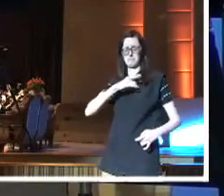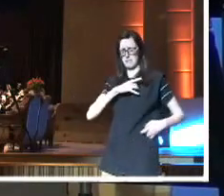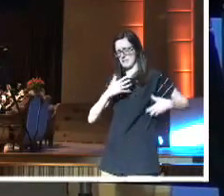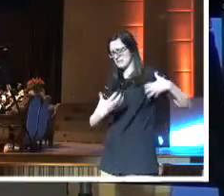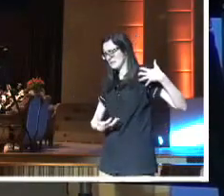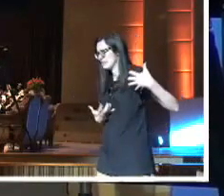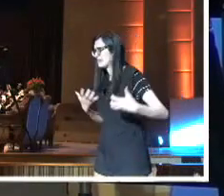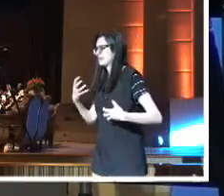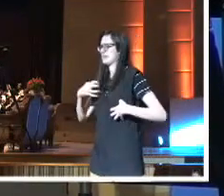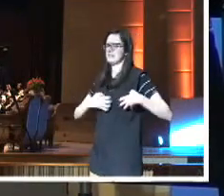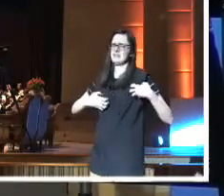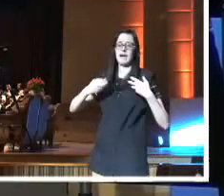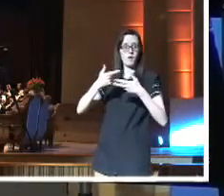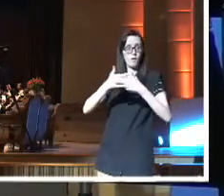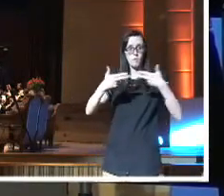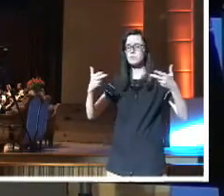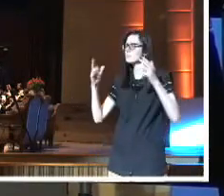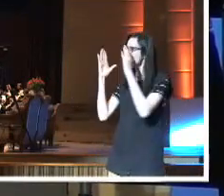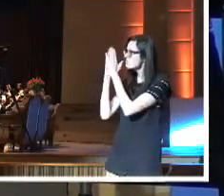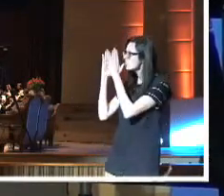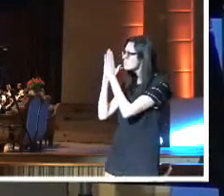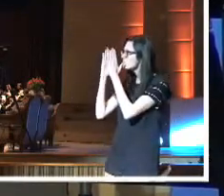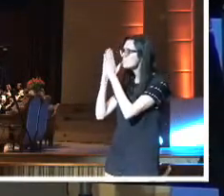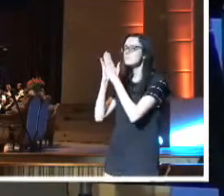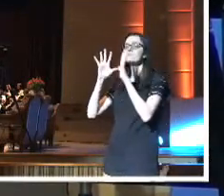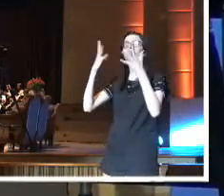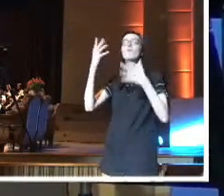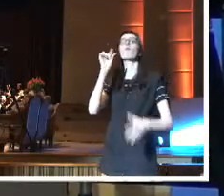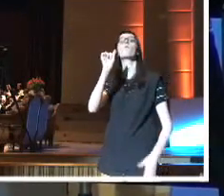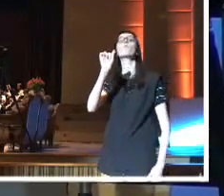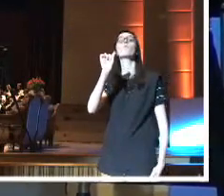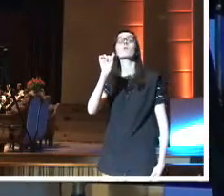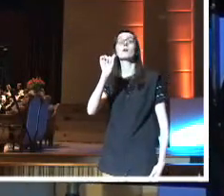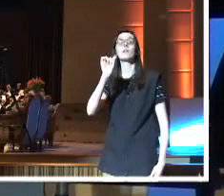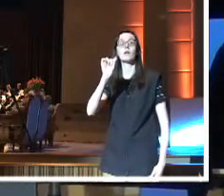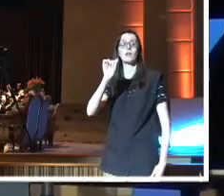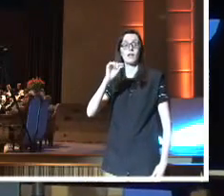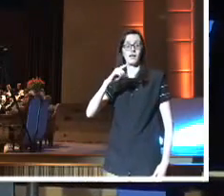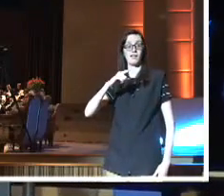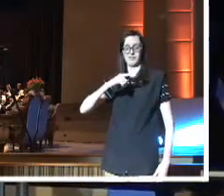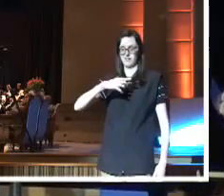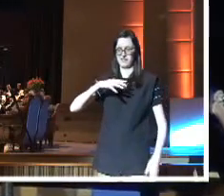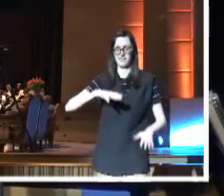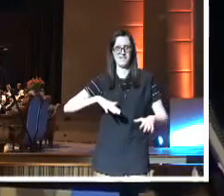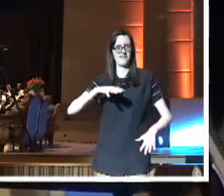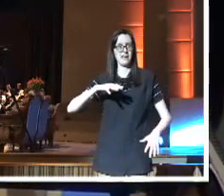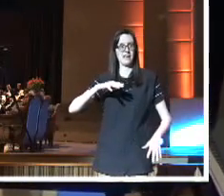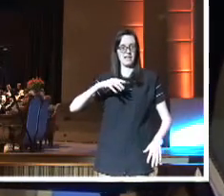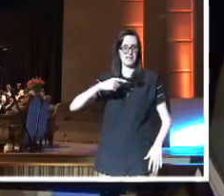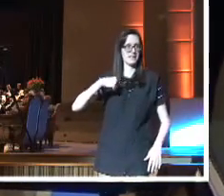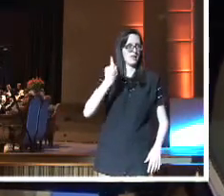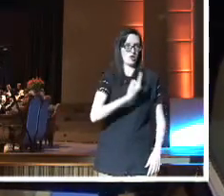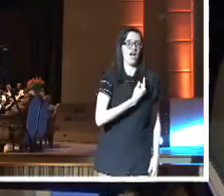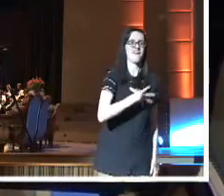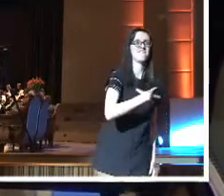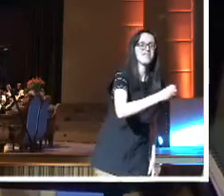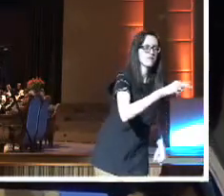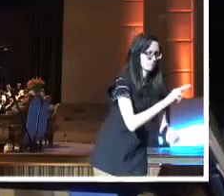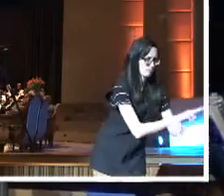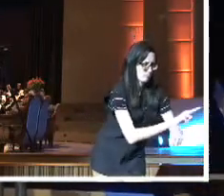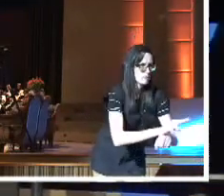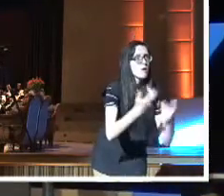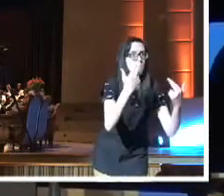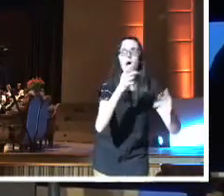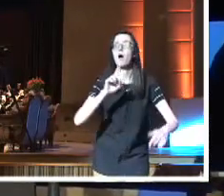das nossas angústias, o que acontece com os nossos filhos, né? Deus faz conosco. Quando os